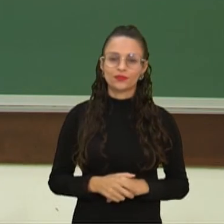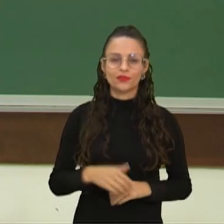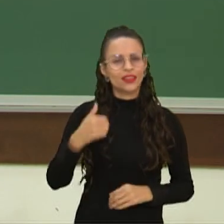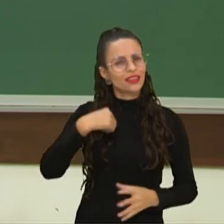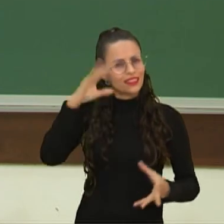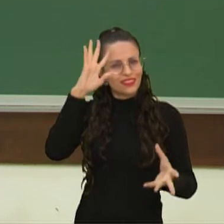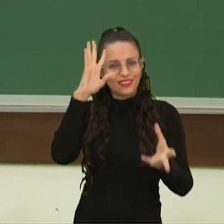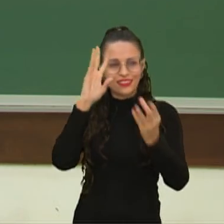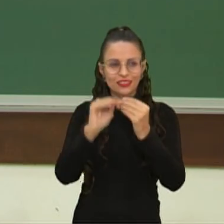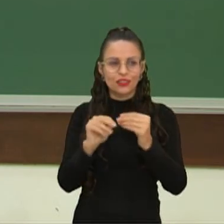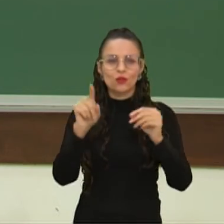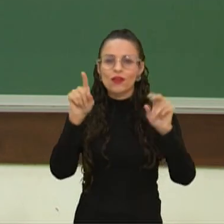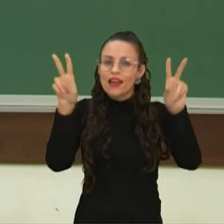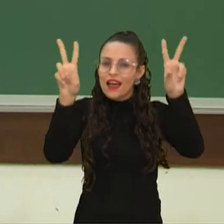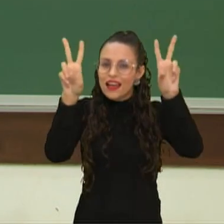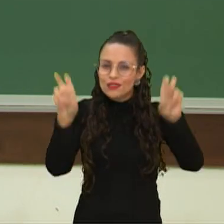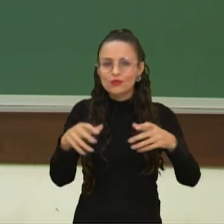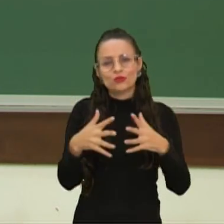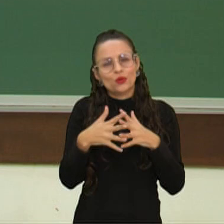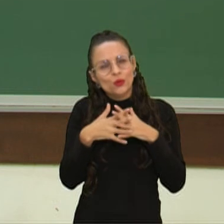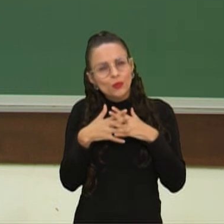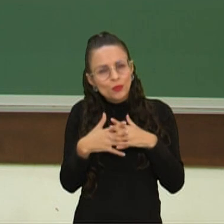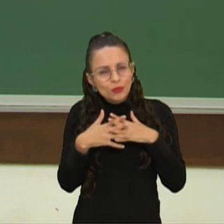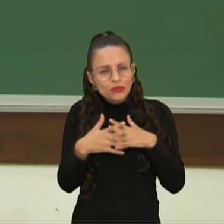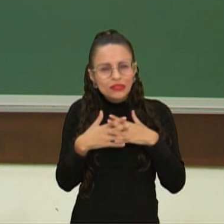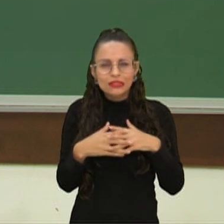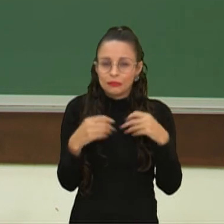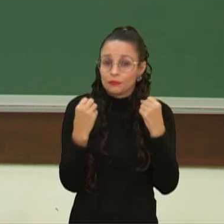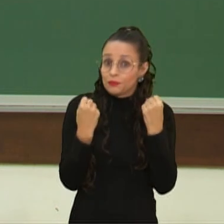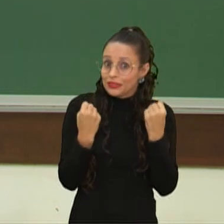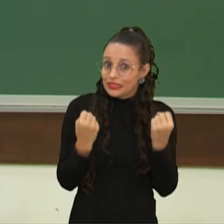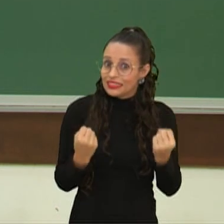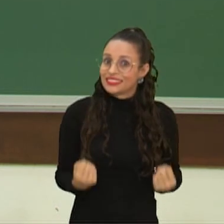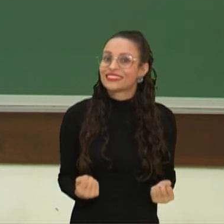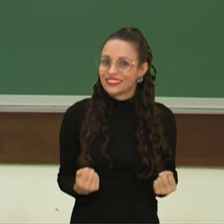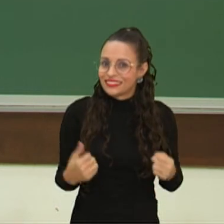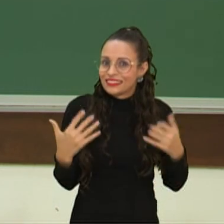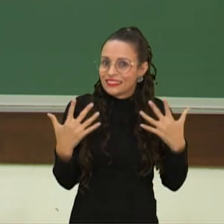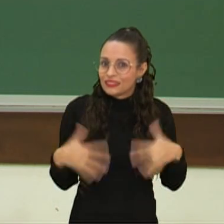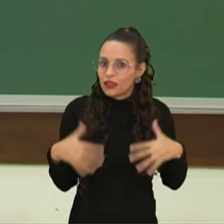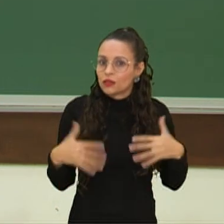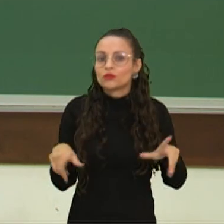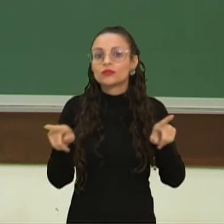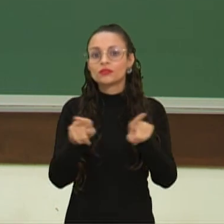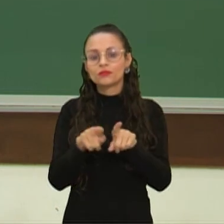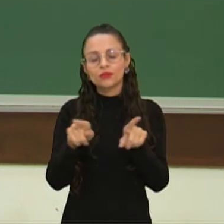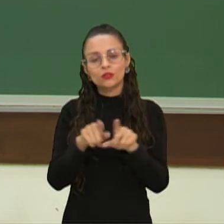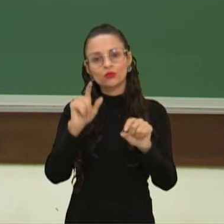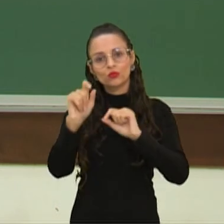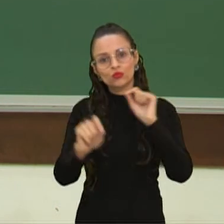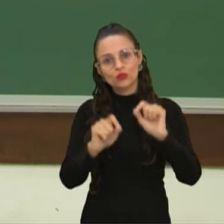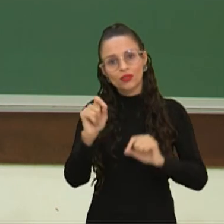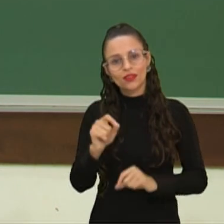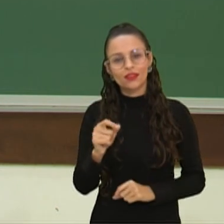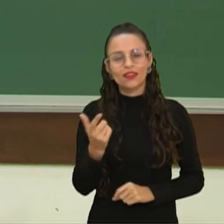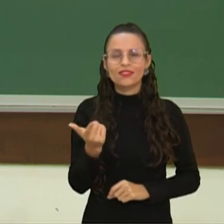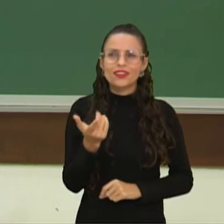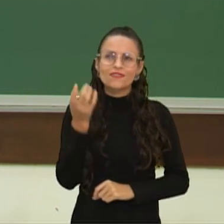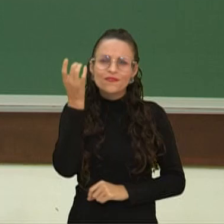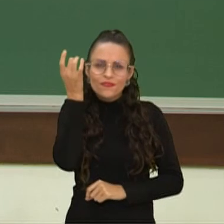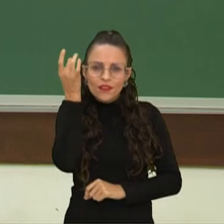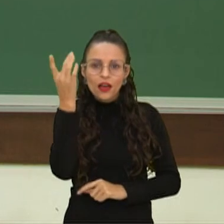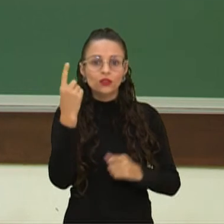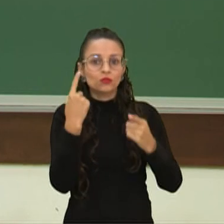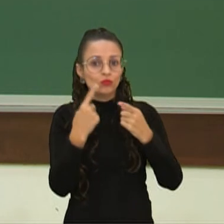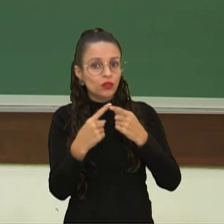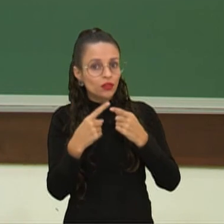entendo perfeitamente que é um assunto complicadinho, ele é um assunto um pouco pesado. Talvez a facilidade que eu diria, porque ele